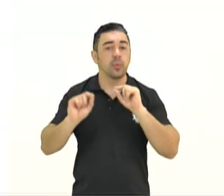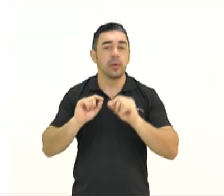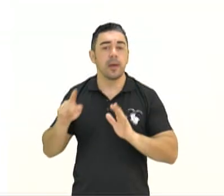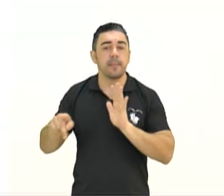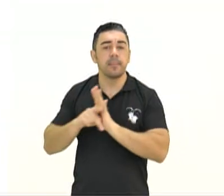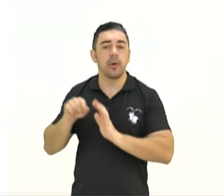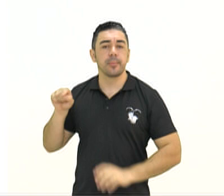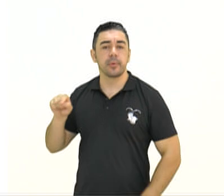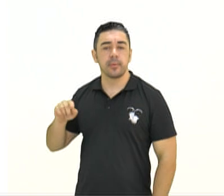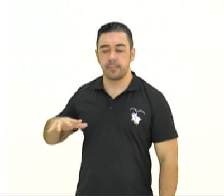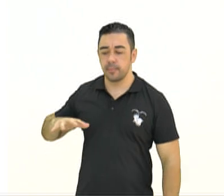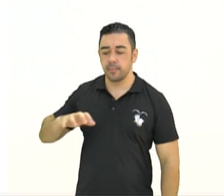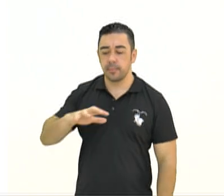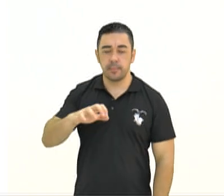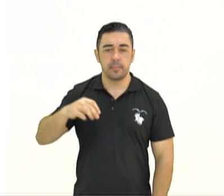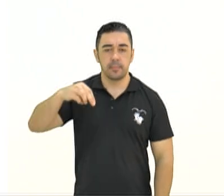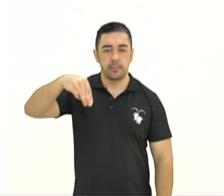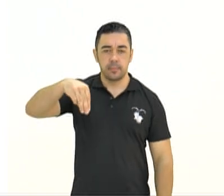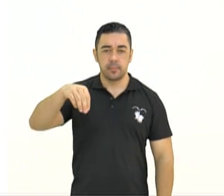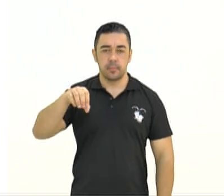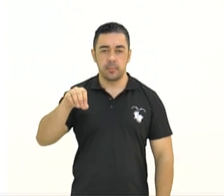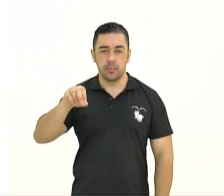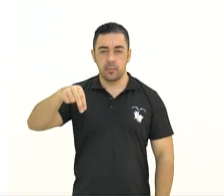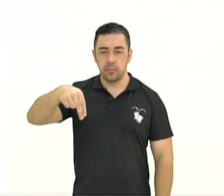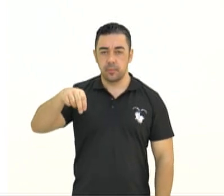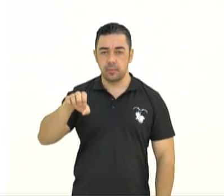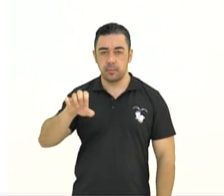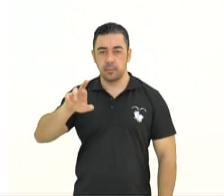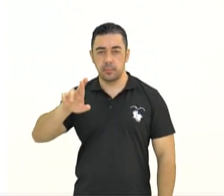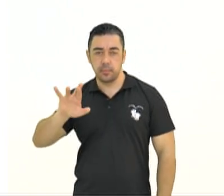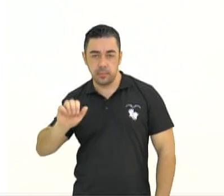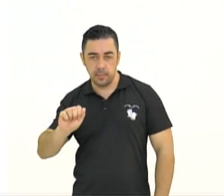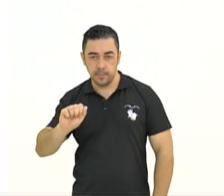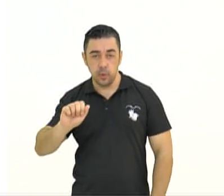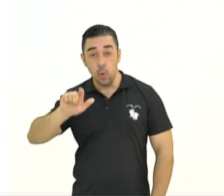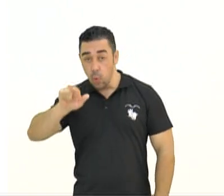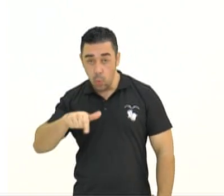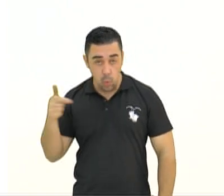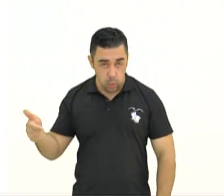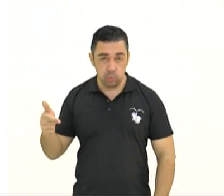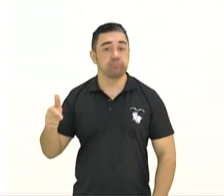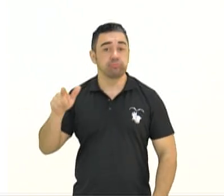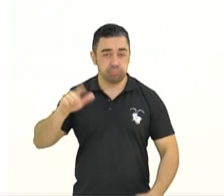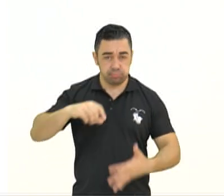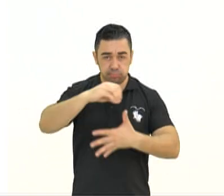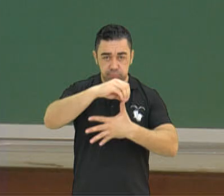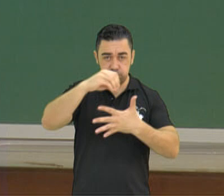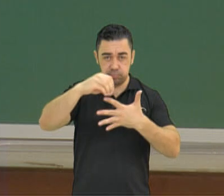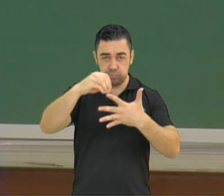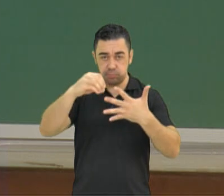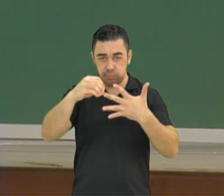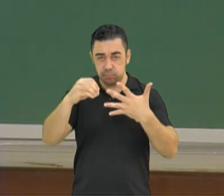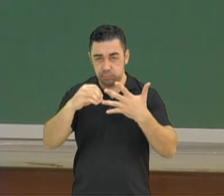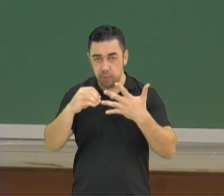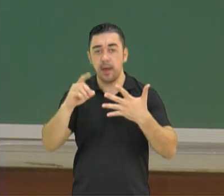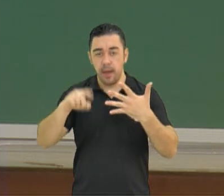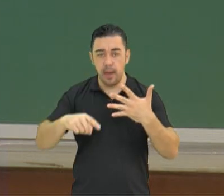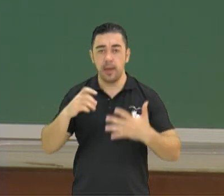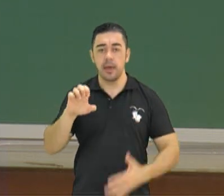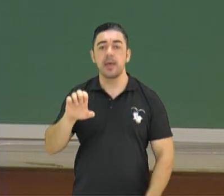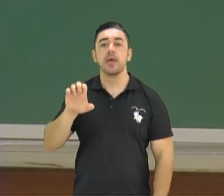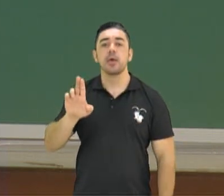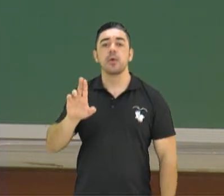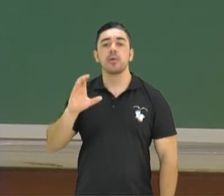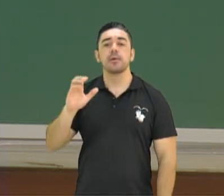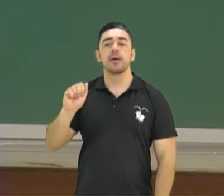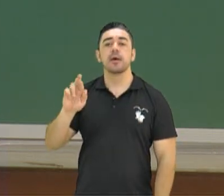reino Monera. Todos os outros 4 reinos são eucariontes. Olha que bacana. Então vamos lembrar aqui, ó, as bactérias